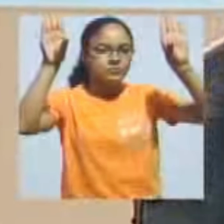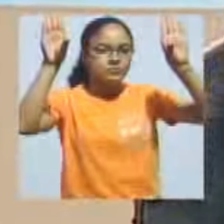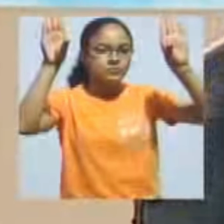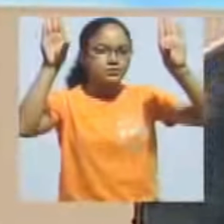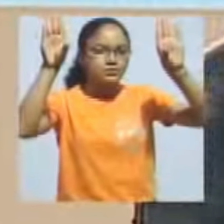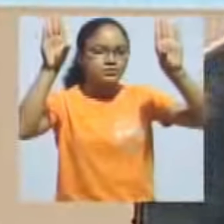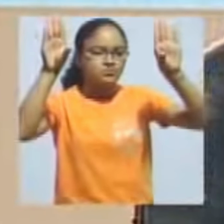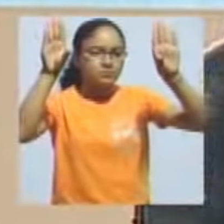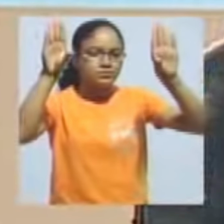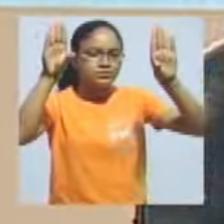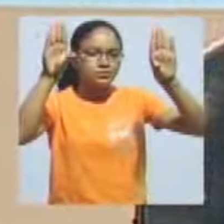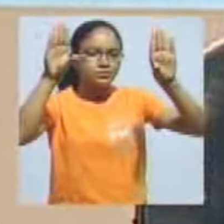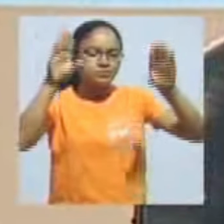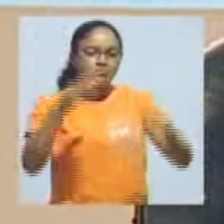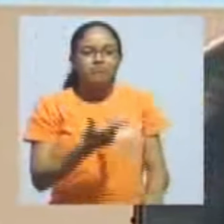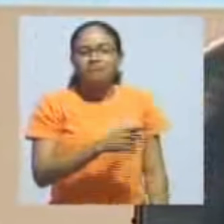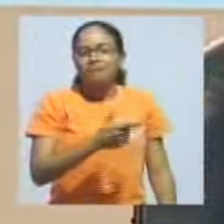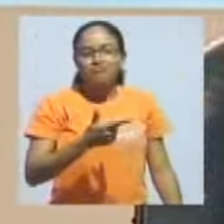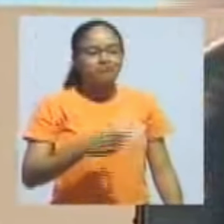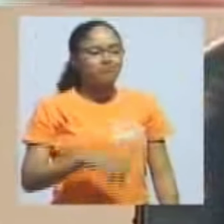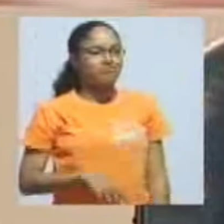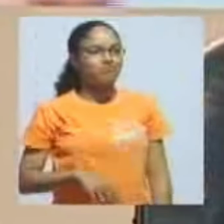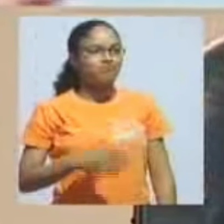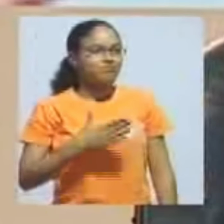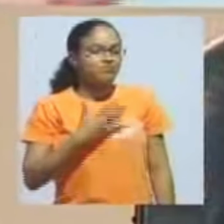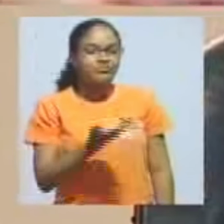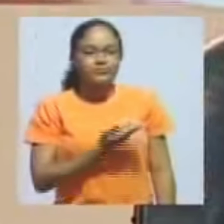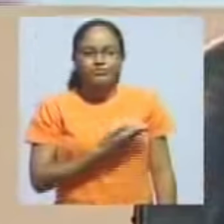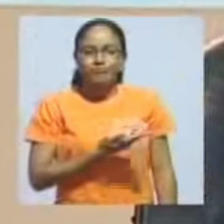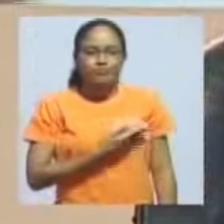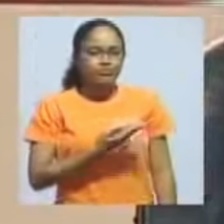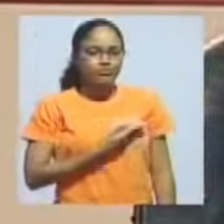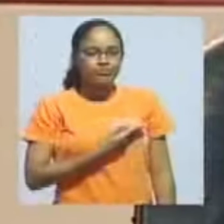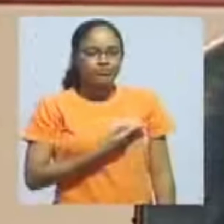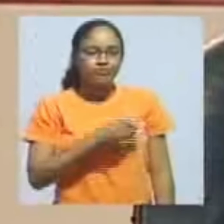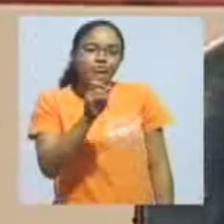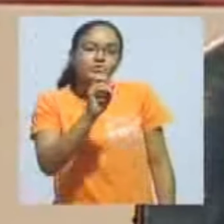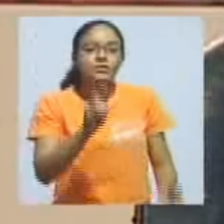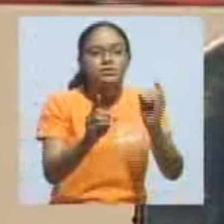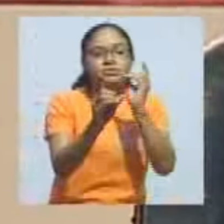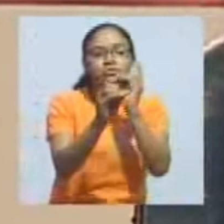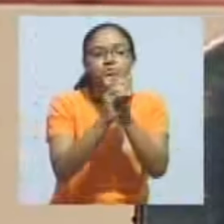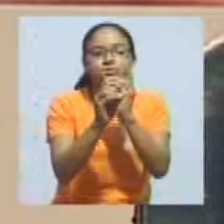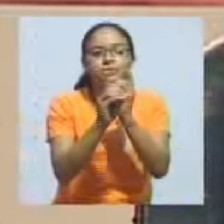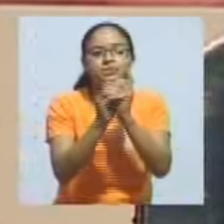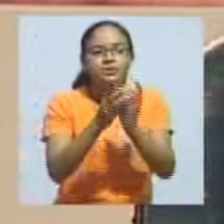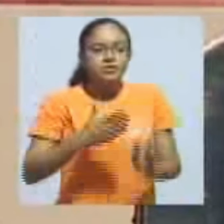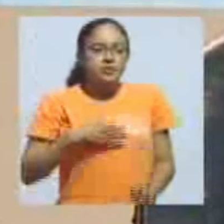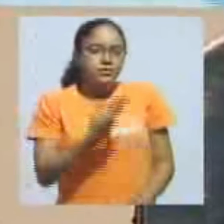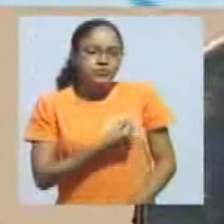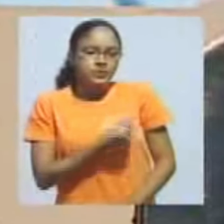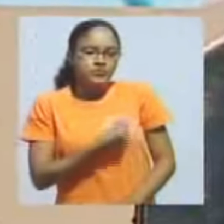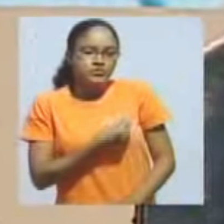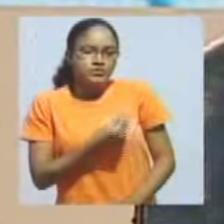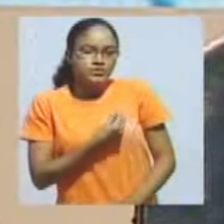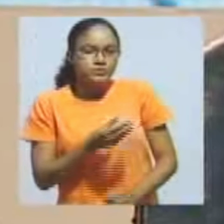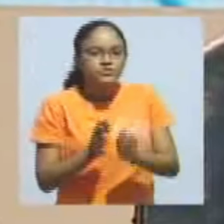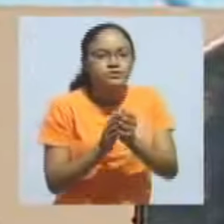Se não tenho, meu irmão, se não tenho, minha irmã, eu não achei a minha vida, ela continua escondida com